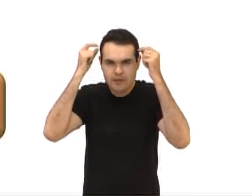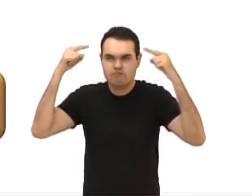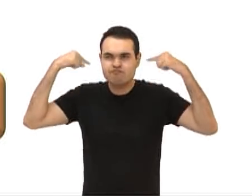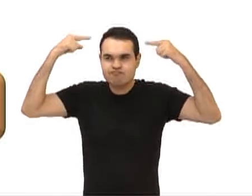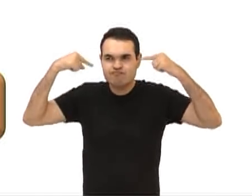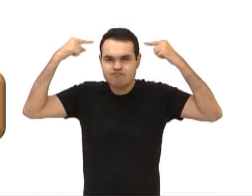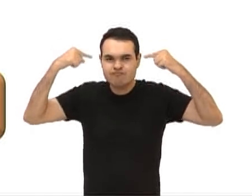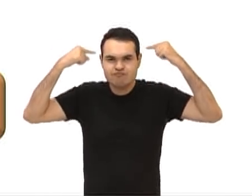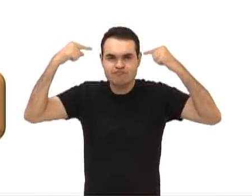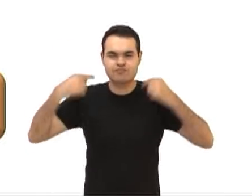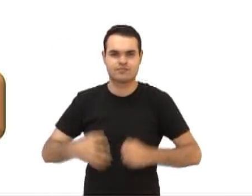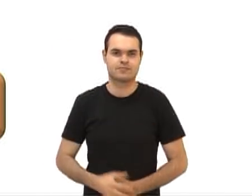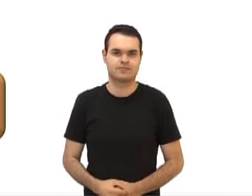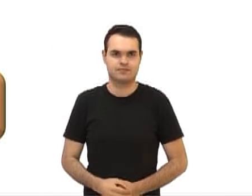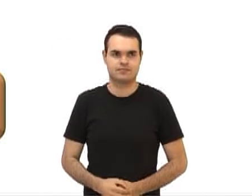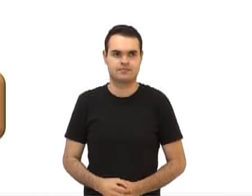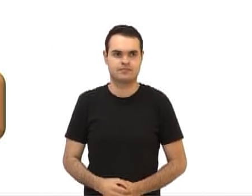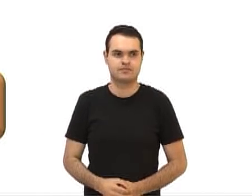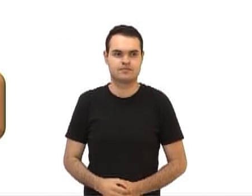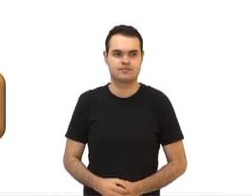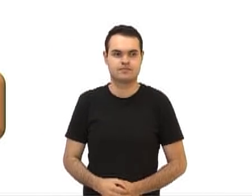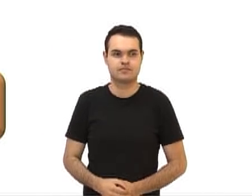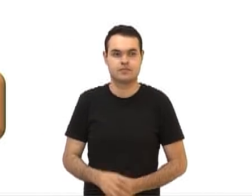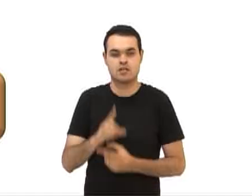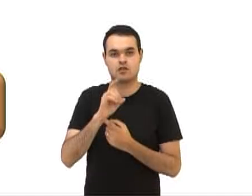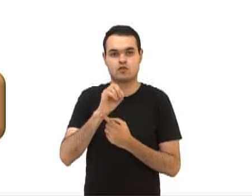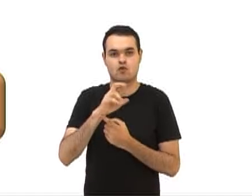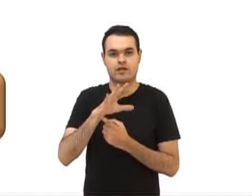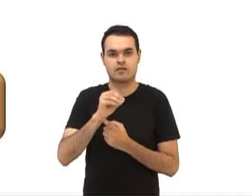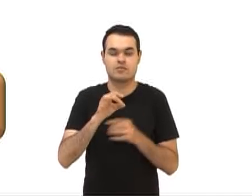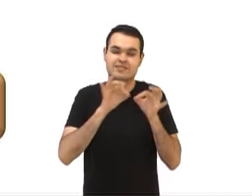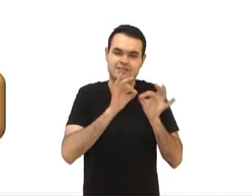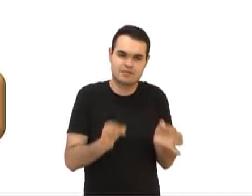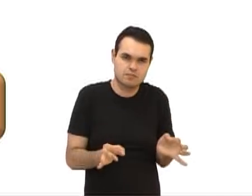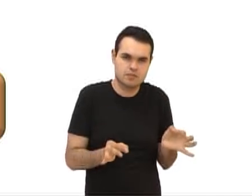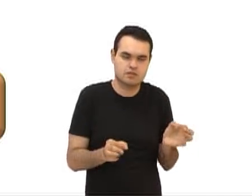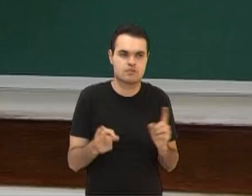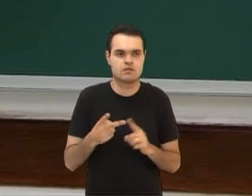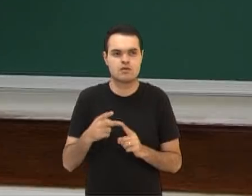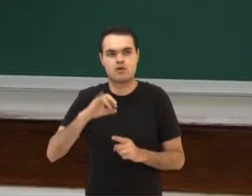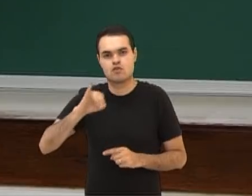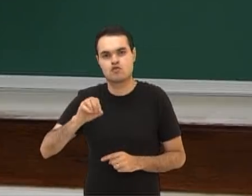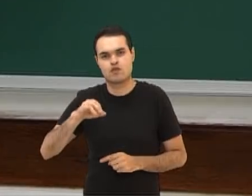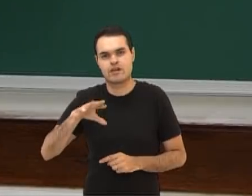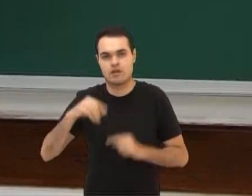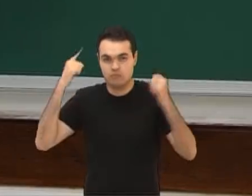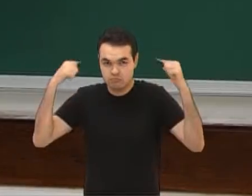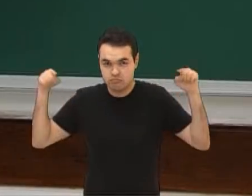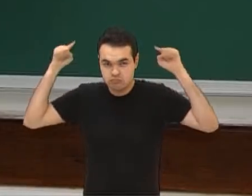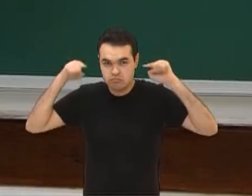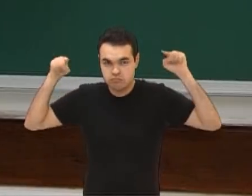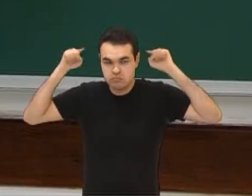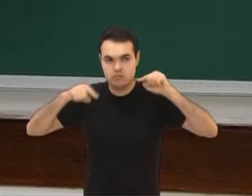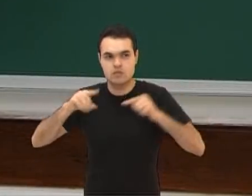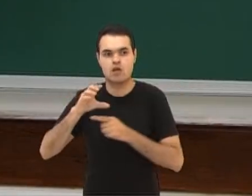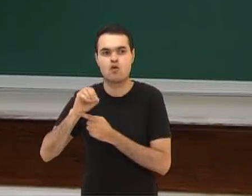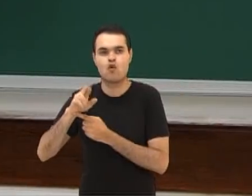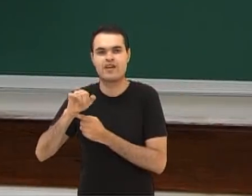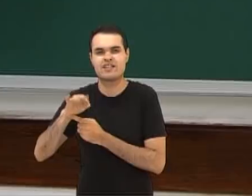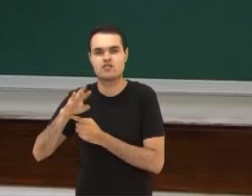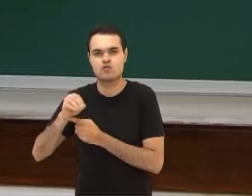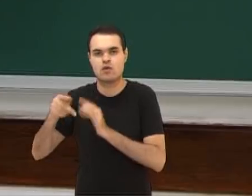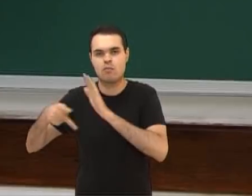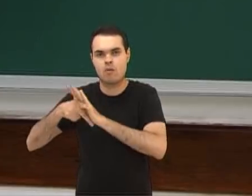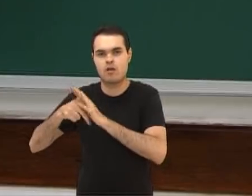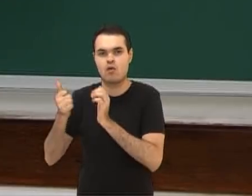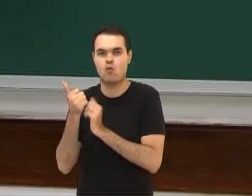amarradinho na jônica. A dórica, uma coisa sempre mais simples. E a coríntia, ela tem um outro tipo de